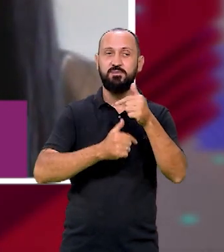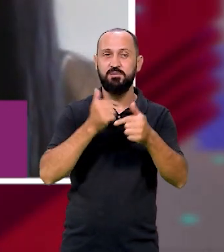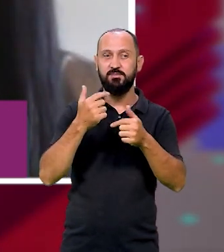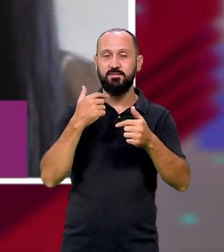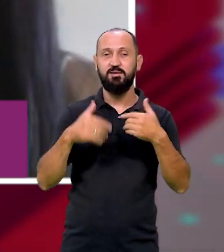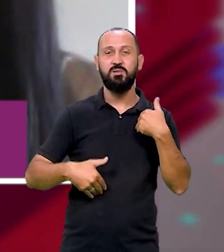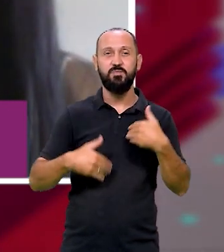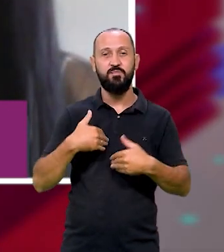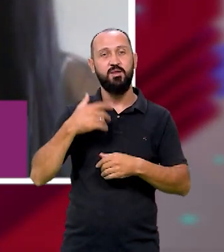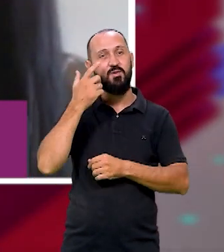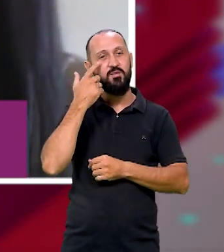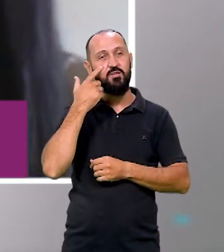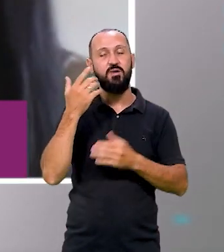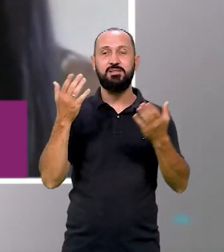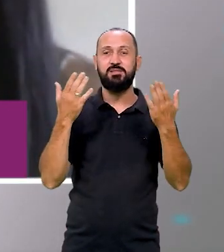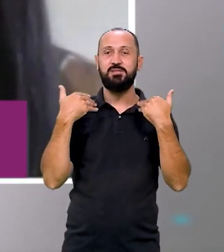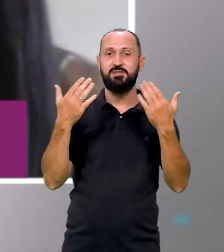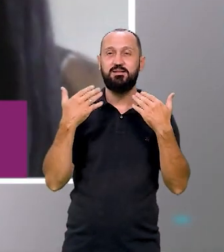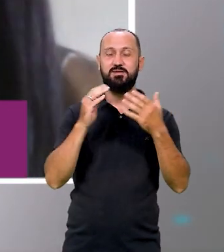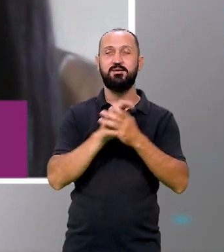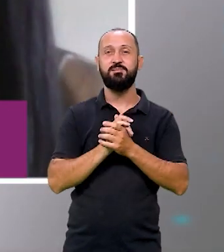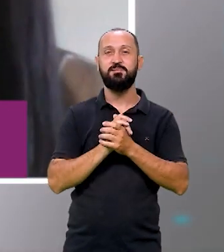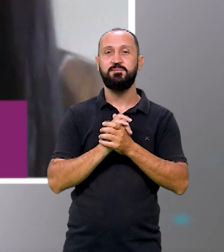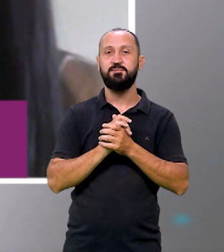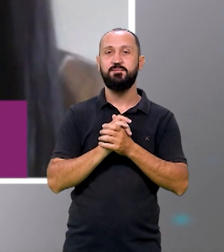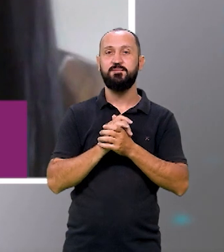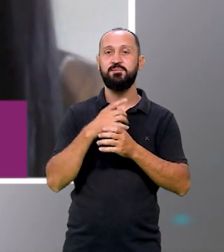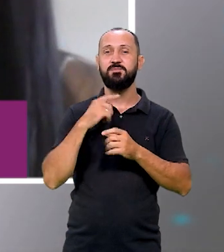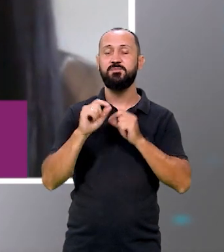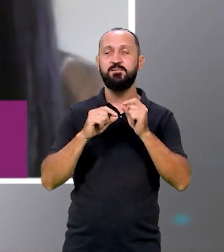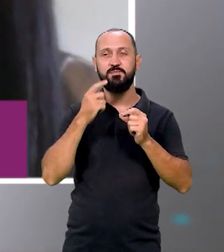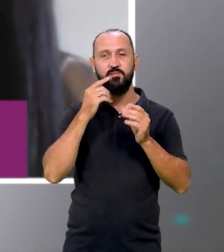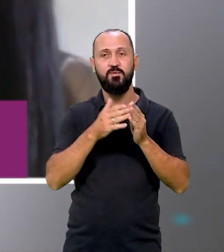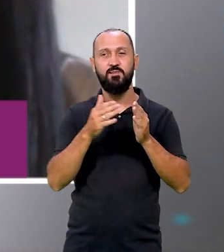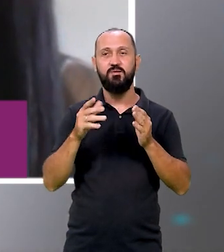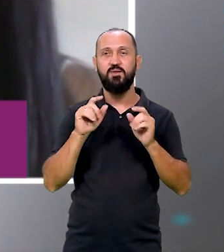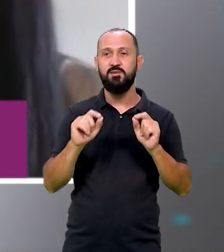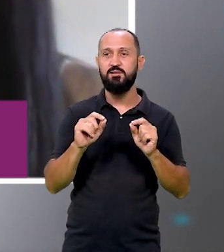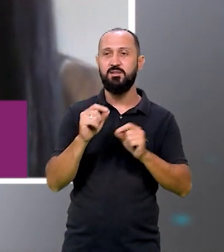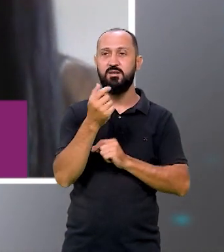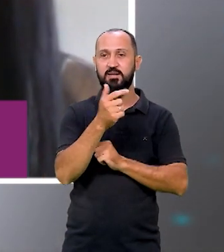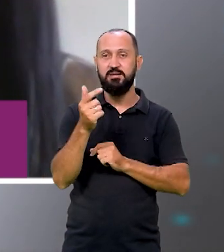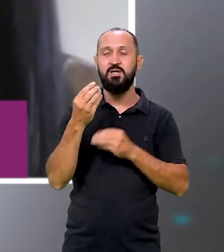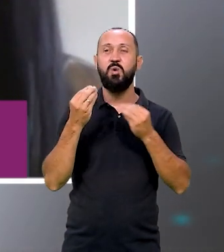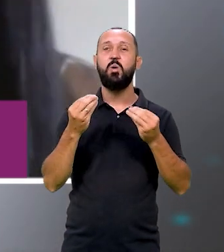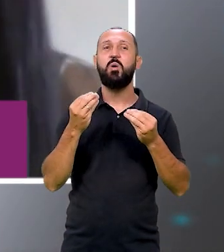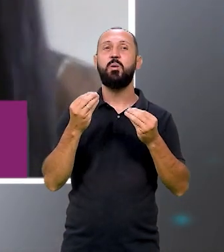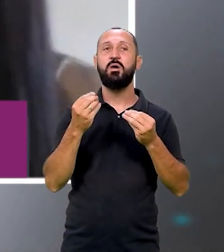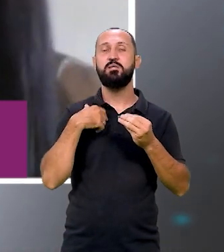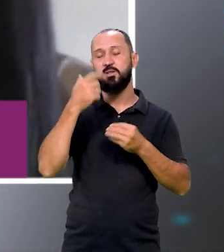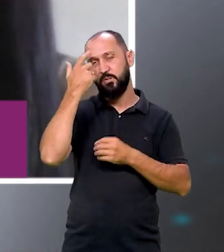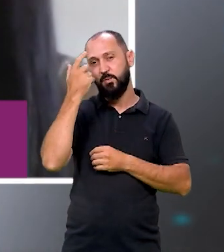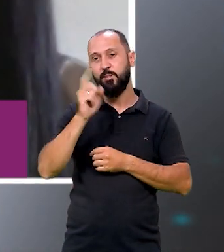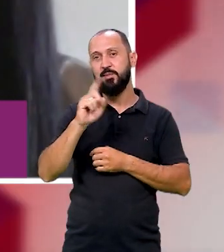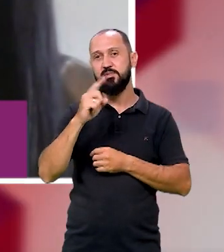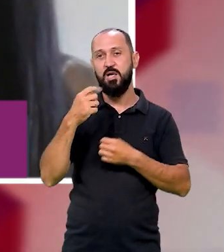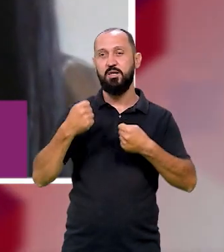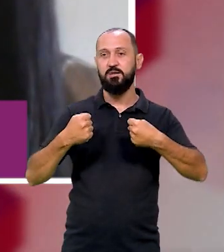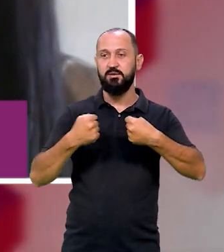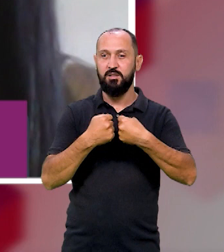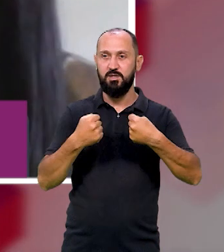legumes cozidos, que também têm carboidrato e uma maior quantidade comparado a folhosas, né? Mas